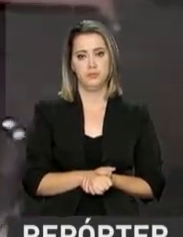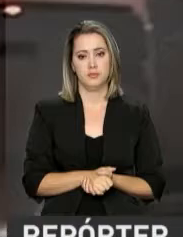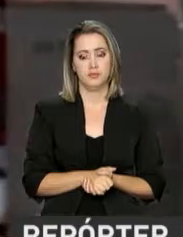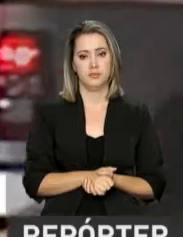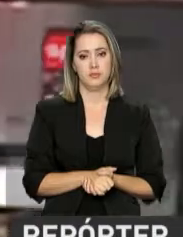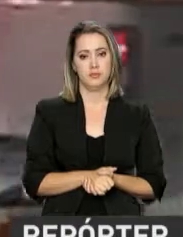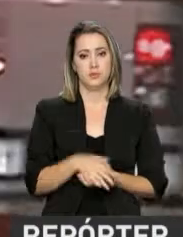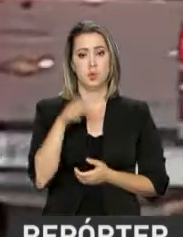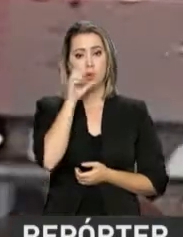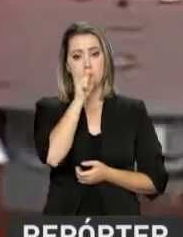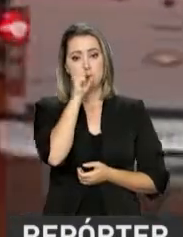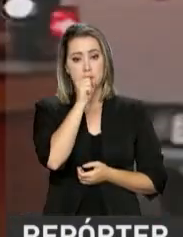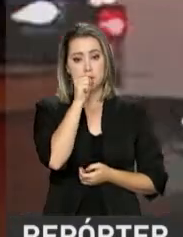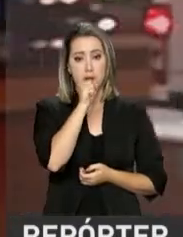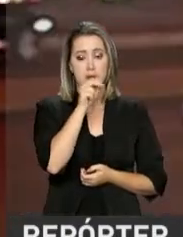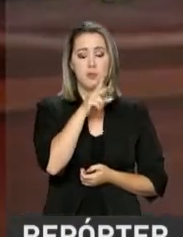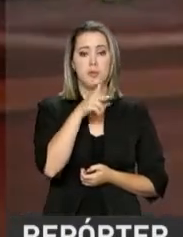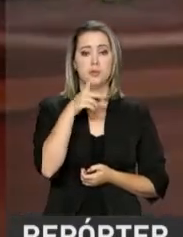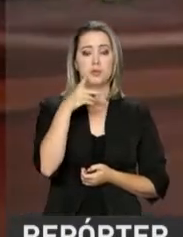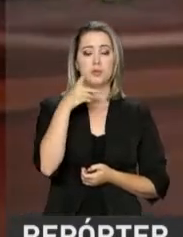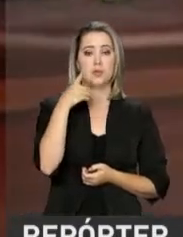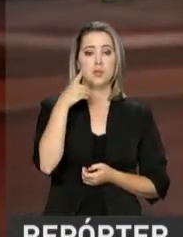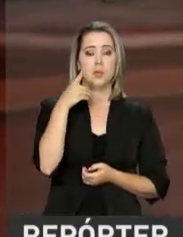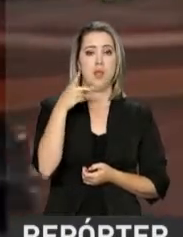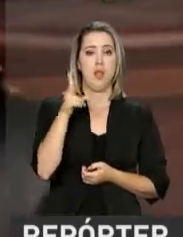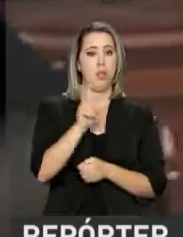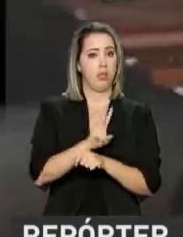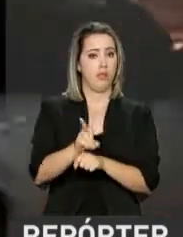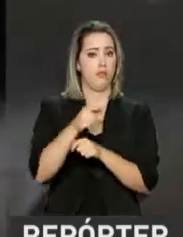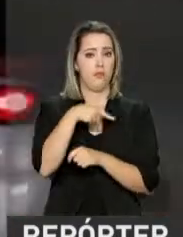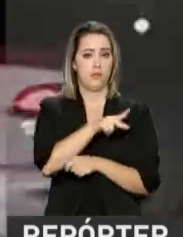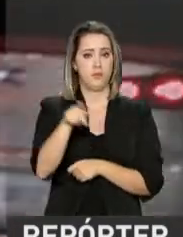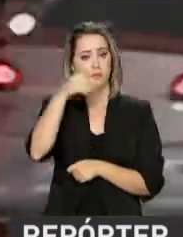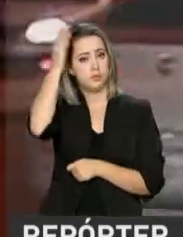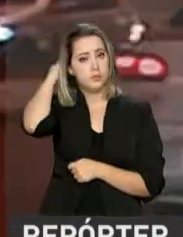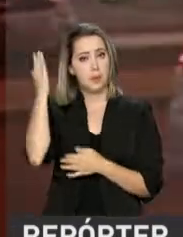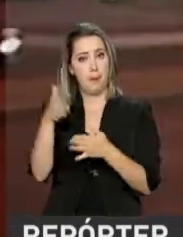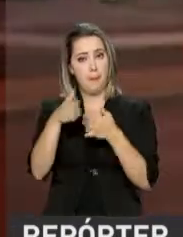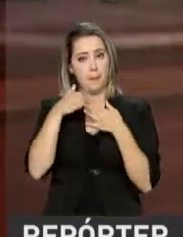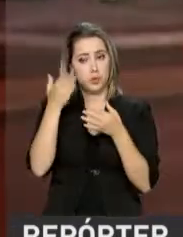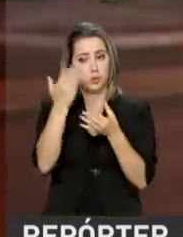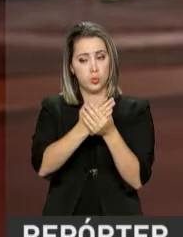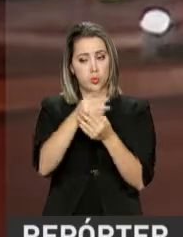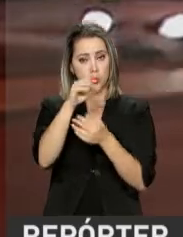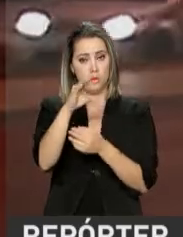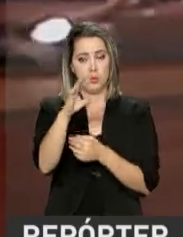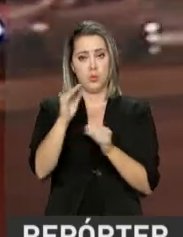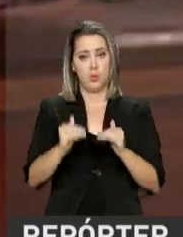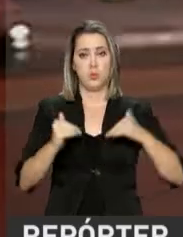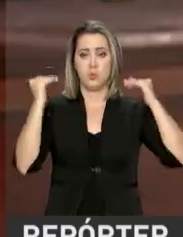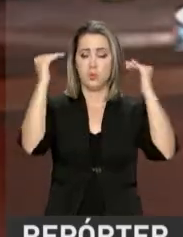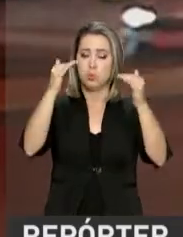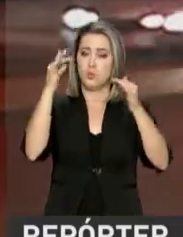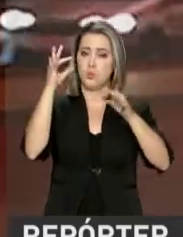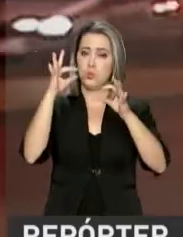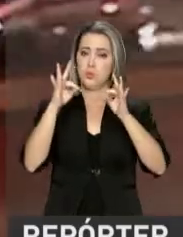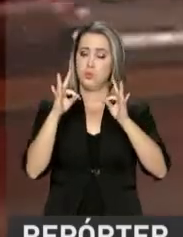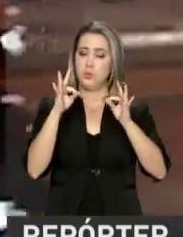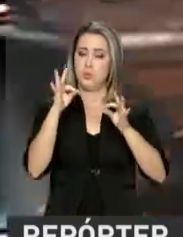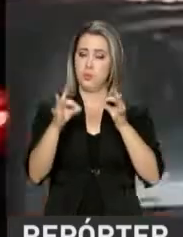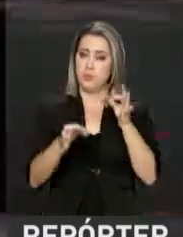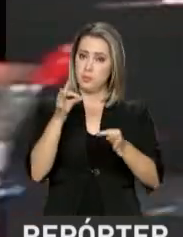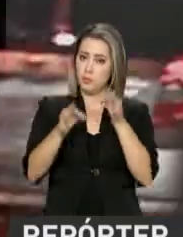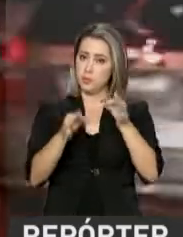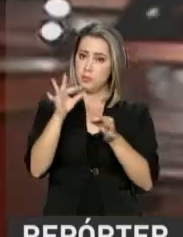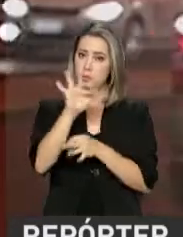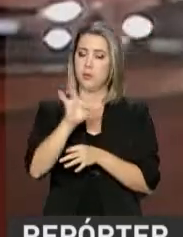No último sábado, a defesa do presidente Michel Temer entrou com uma petição no Supremo Tribunal Federal para